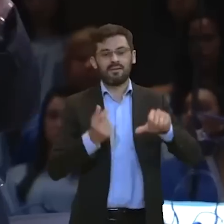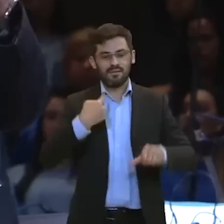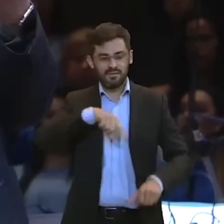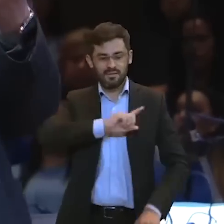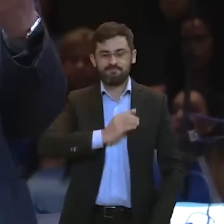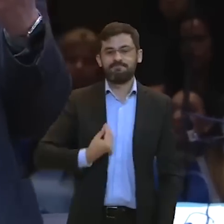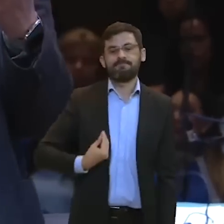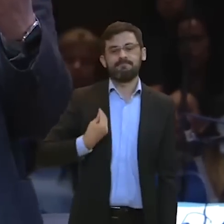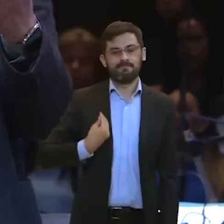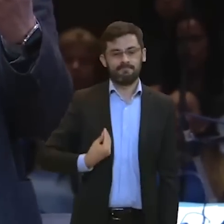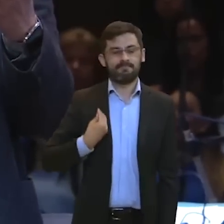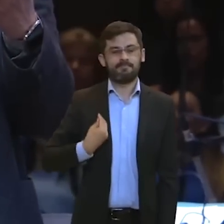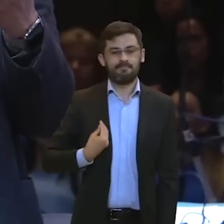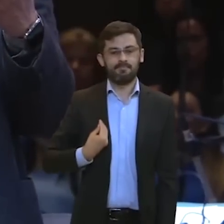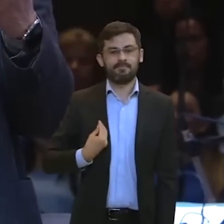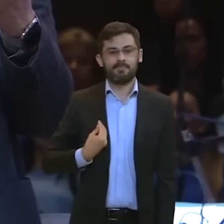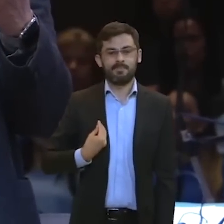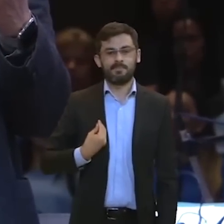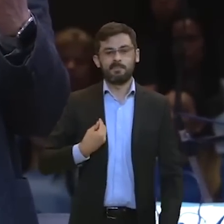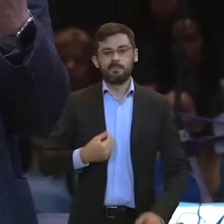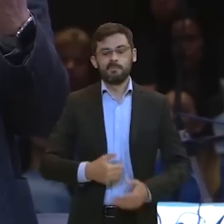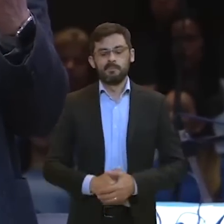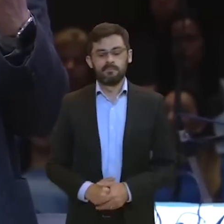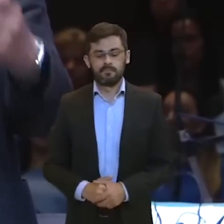nossa vida.